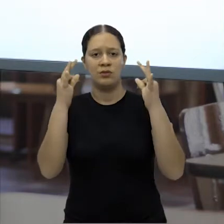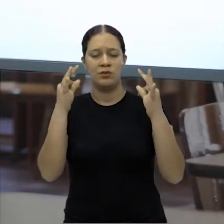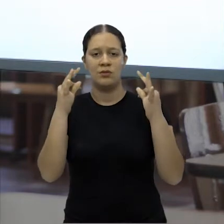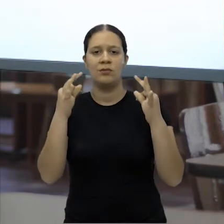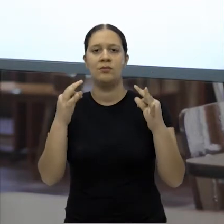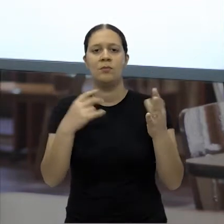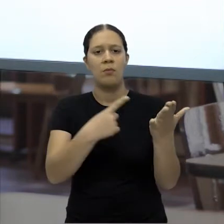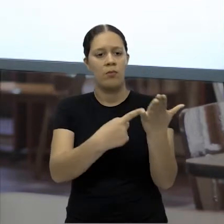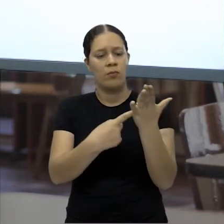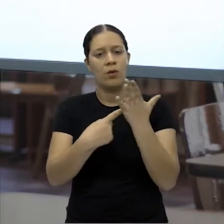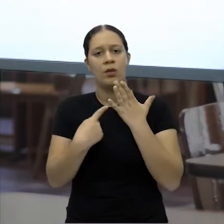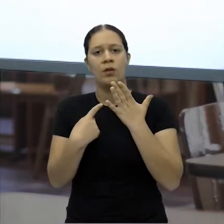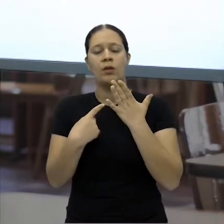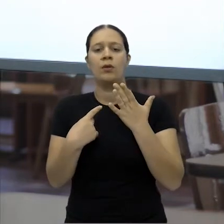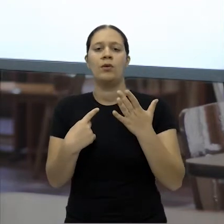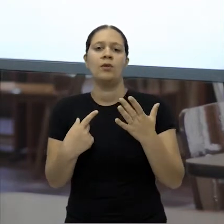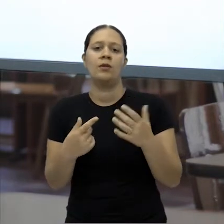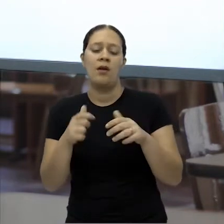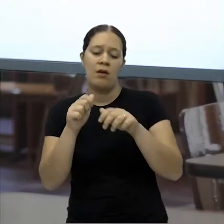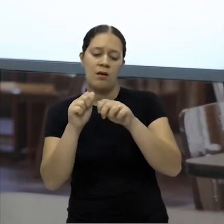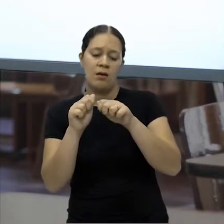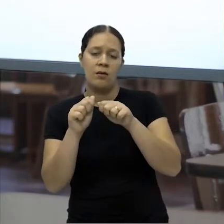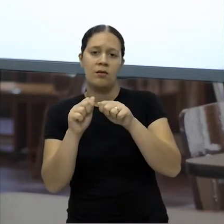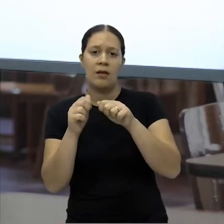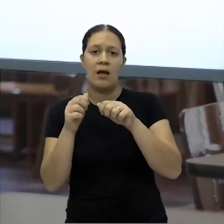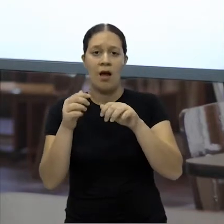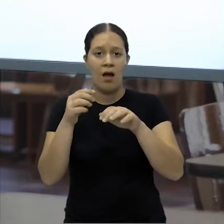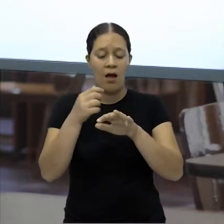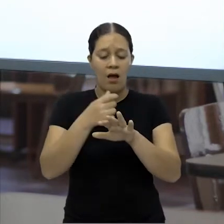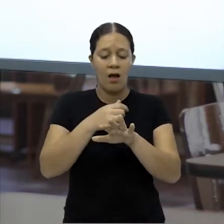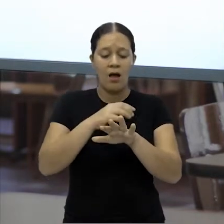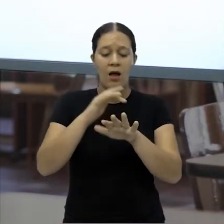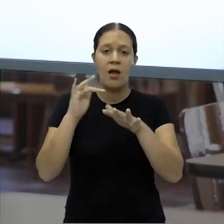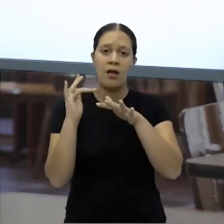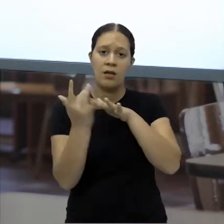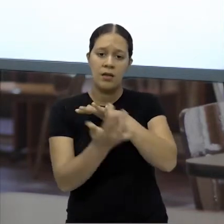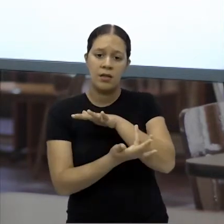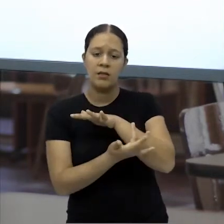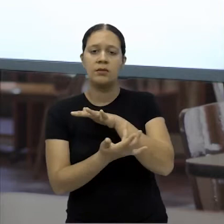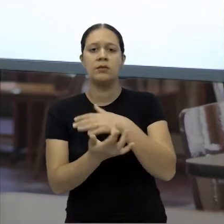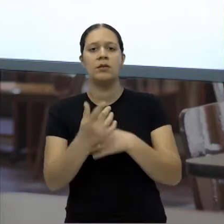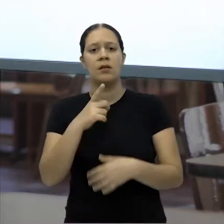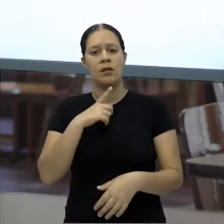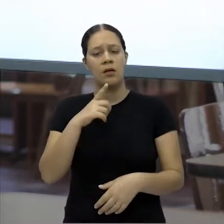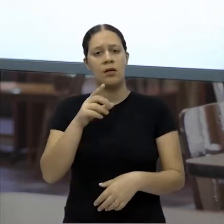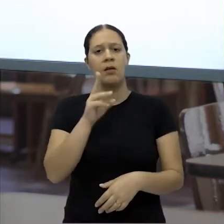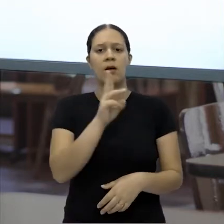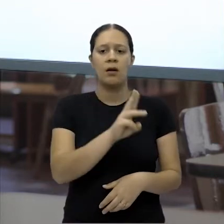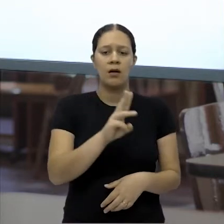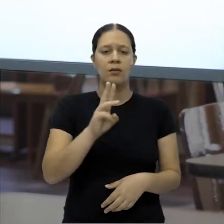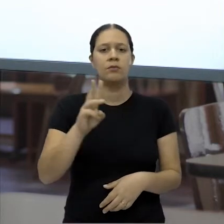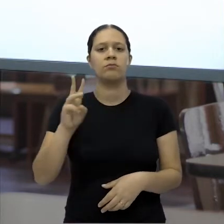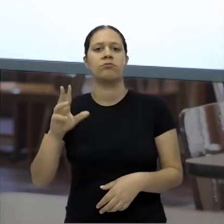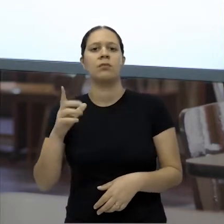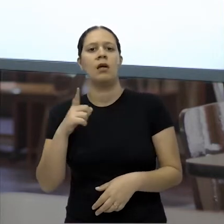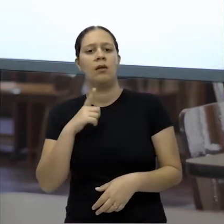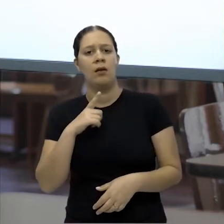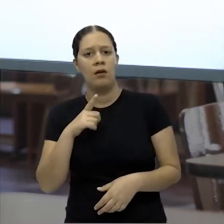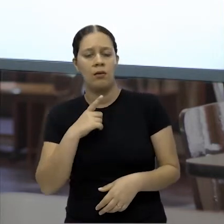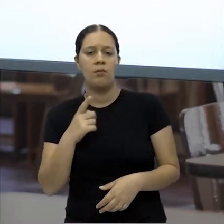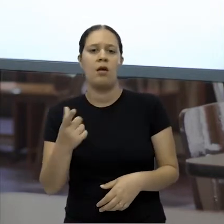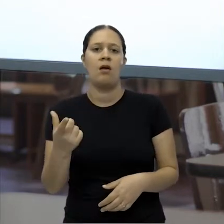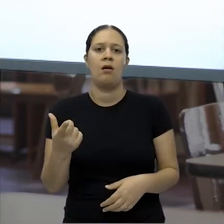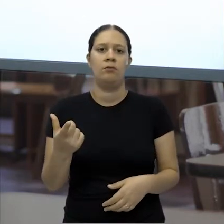apresentam. Nas redes sociais, nós temos links que podem nos levar a algum